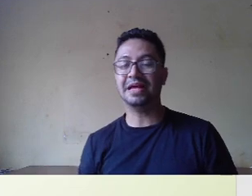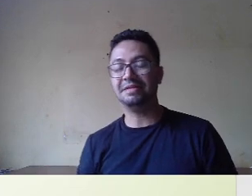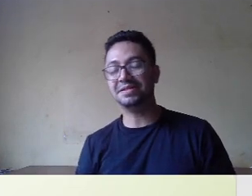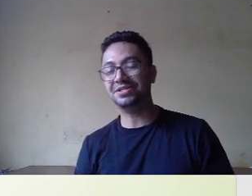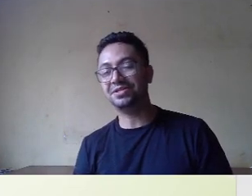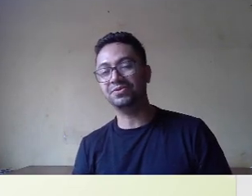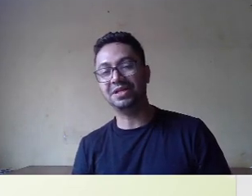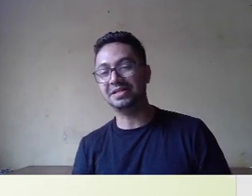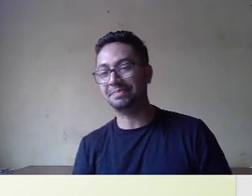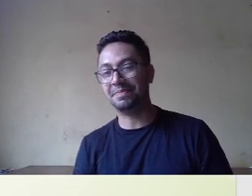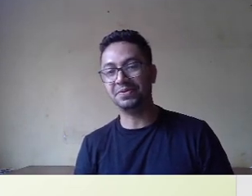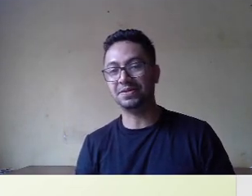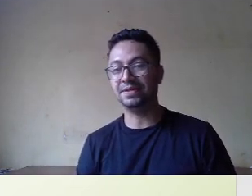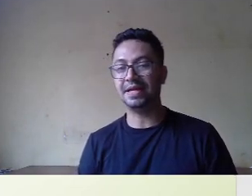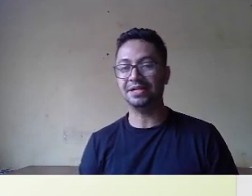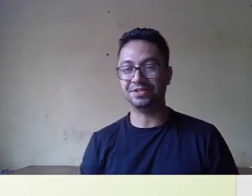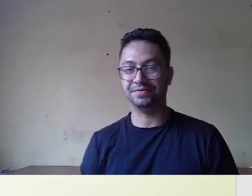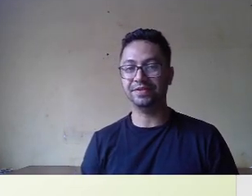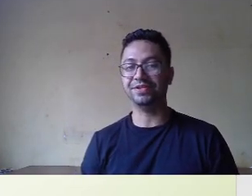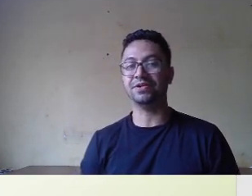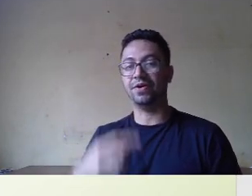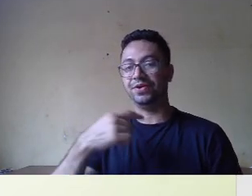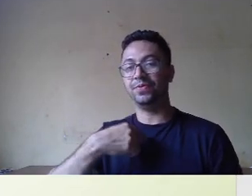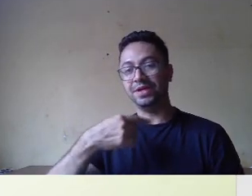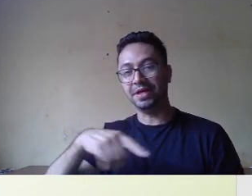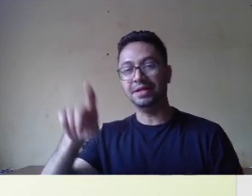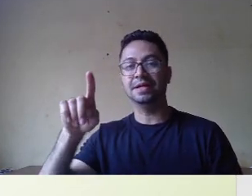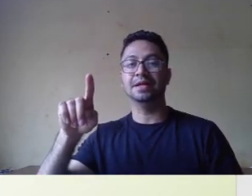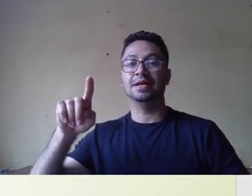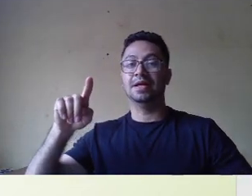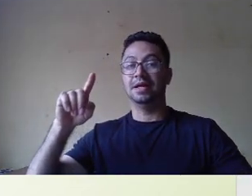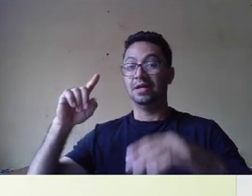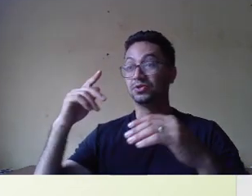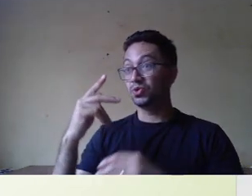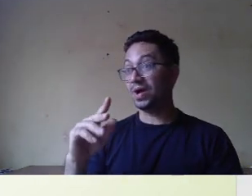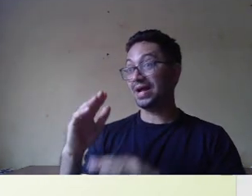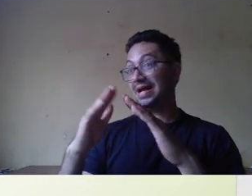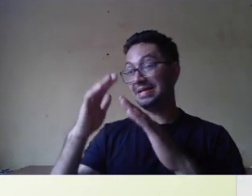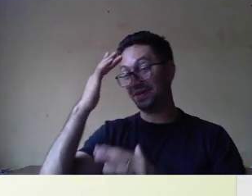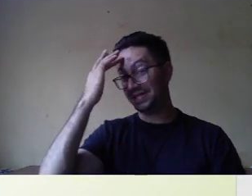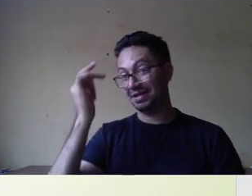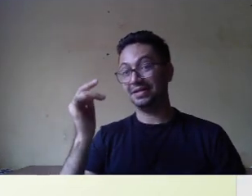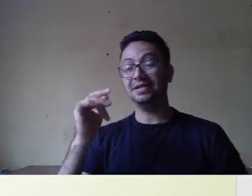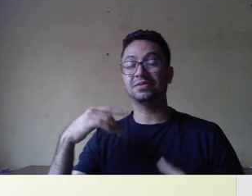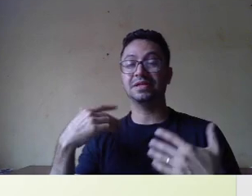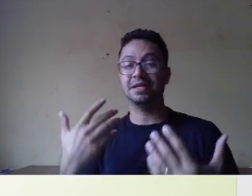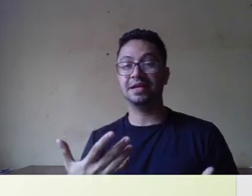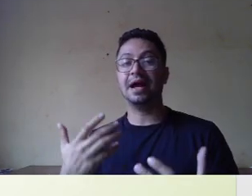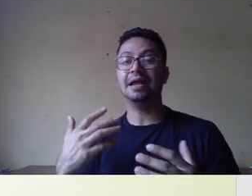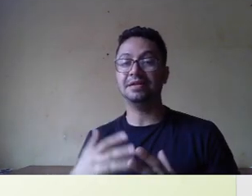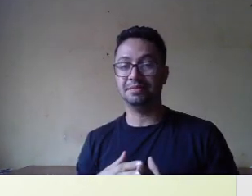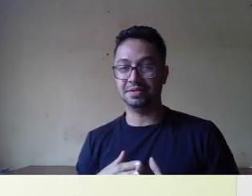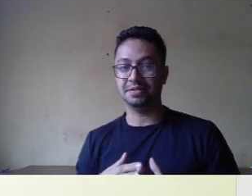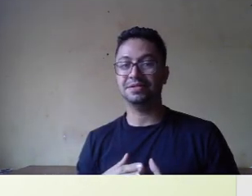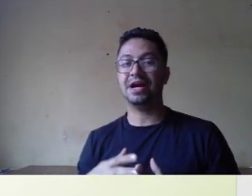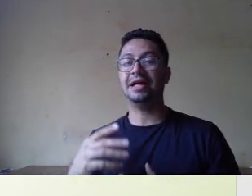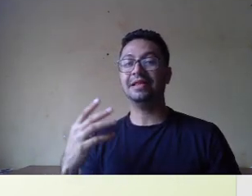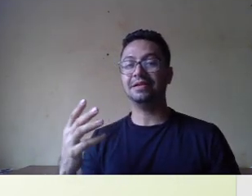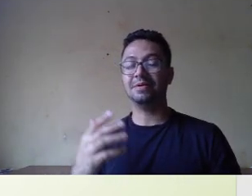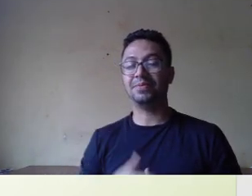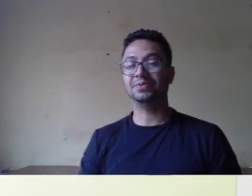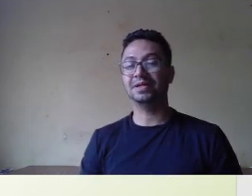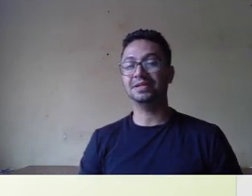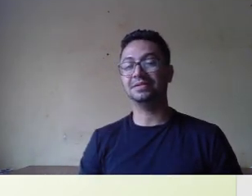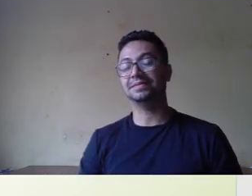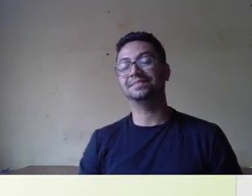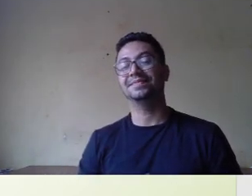Sabendo que na Libras a gente não utiliza preposição nem artigo. Viu, gente? Ó, eu ir sua casa amanhã. Isso seria a Libras. Já na